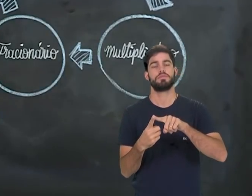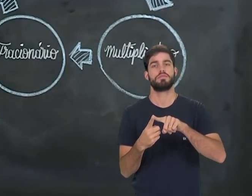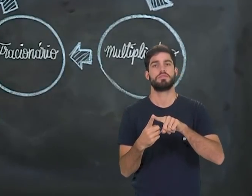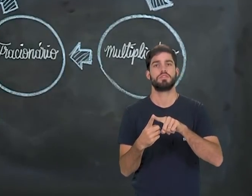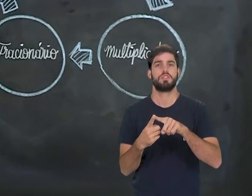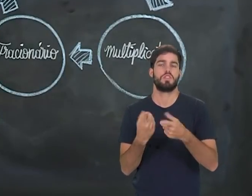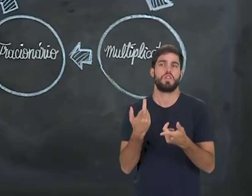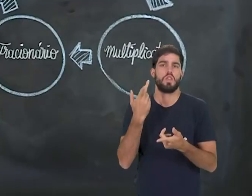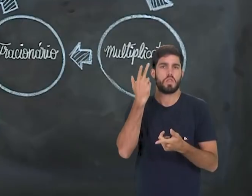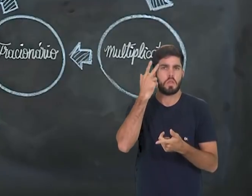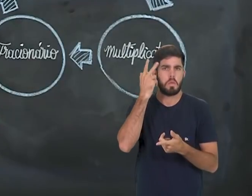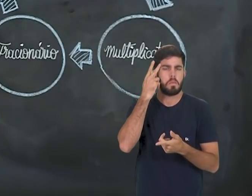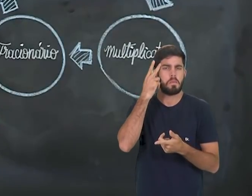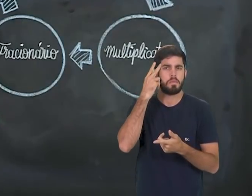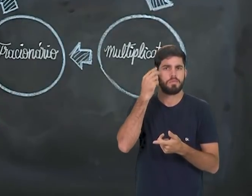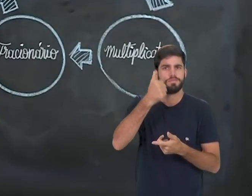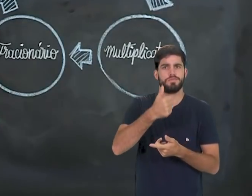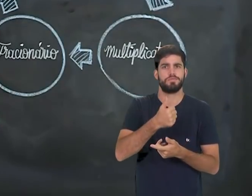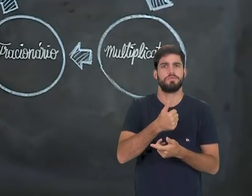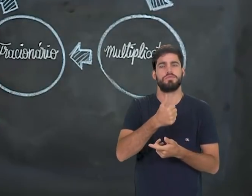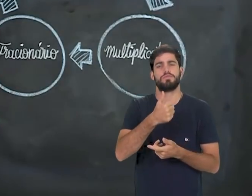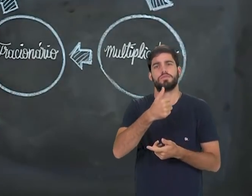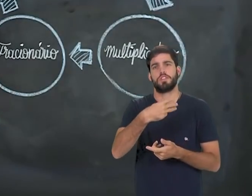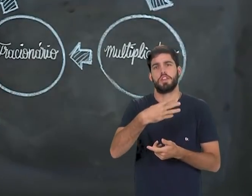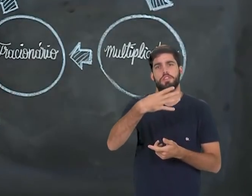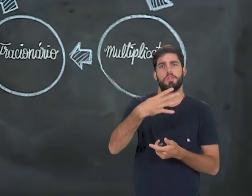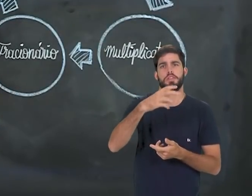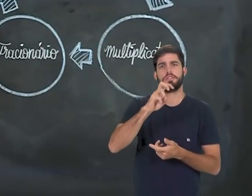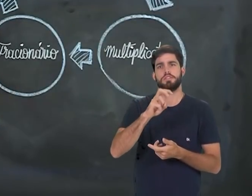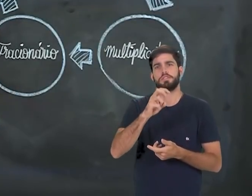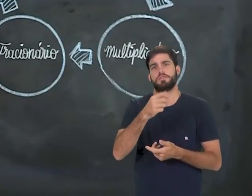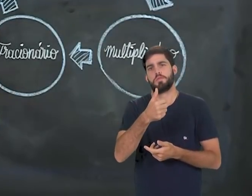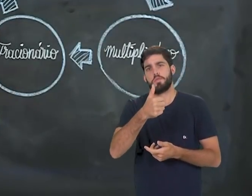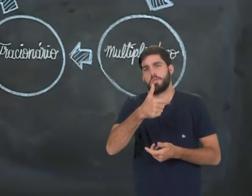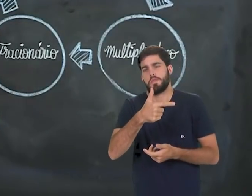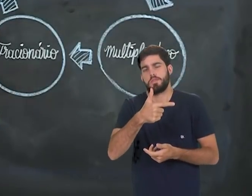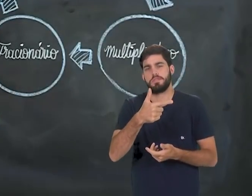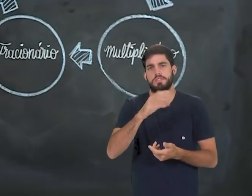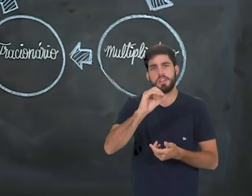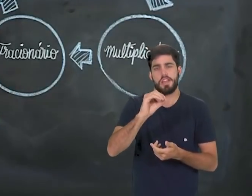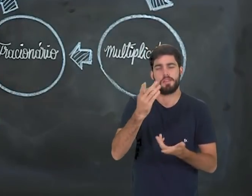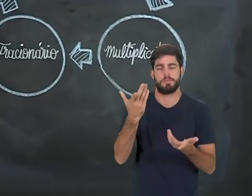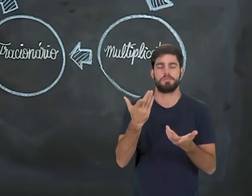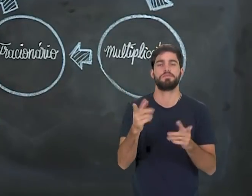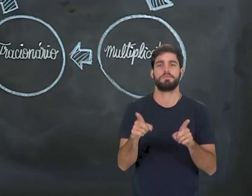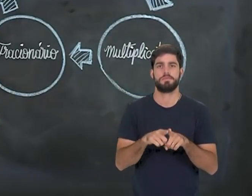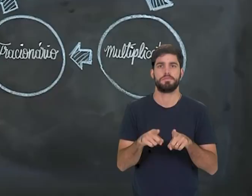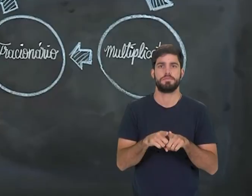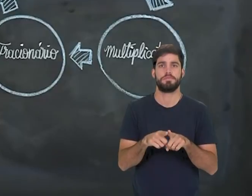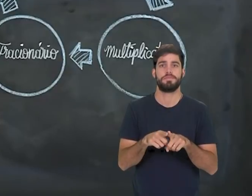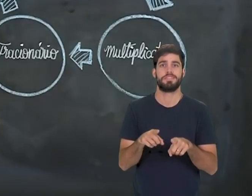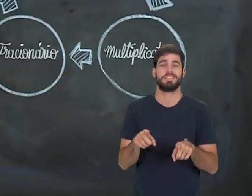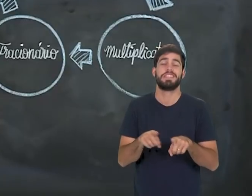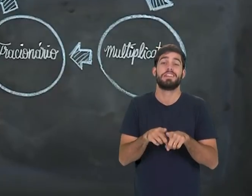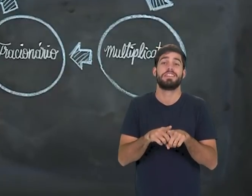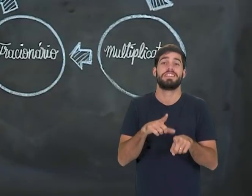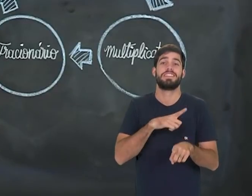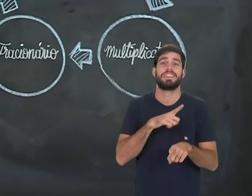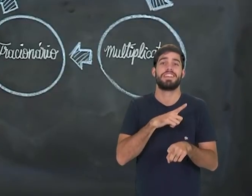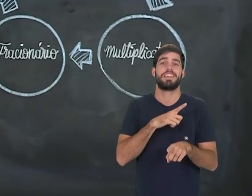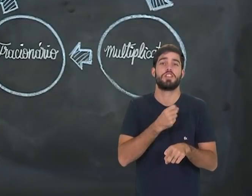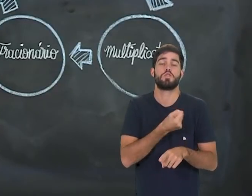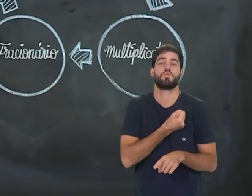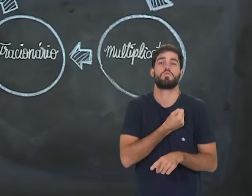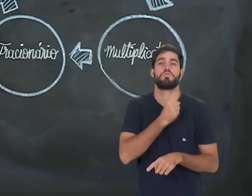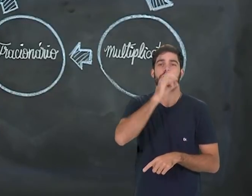algarismos indo-arábicos no nosso sistema de comunicação normal, né? O 3, o 4, 1, 2, 3, 4, 5, 0. Existem os algarismos romanos também,